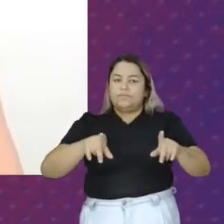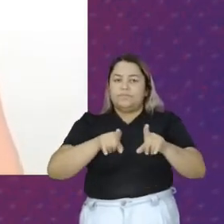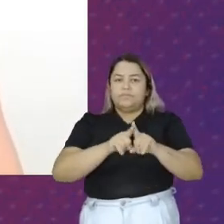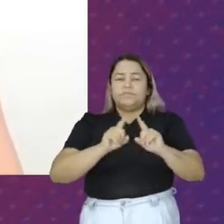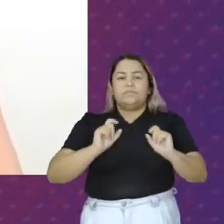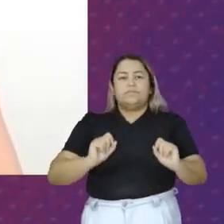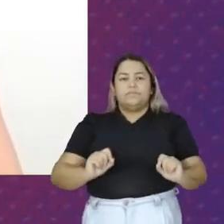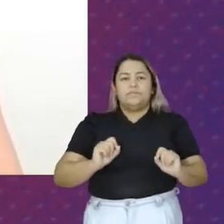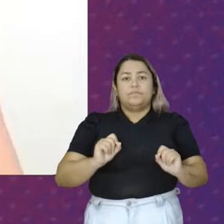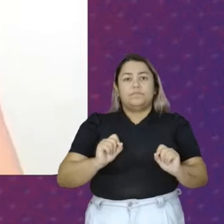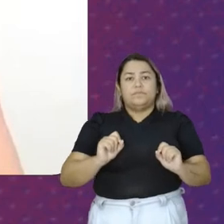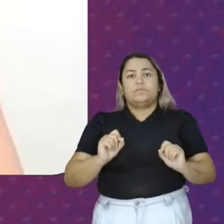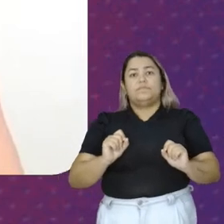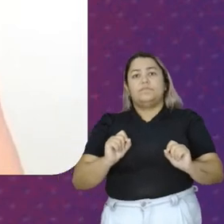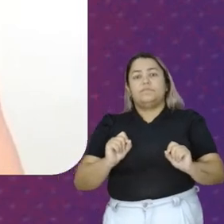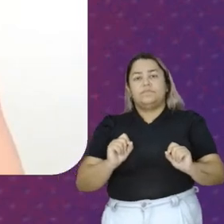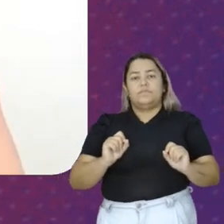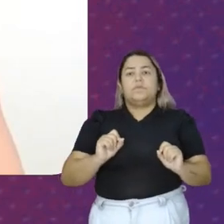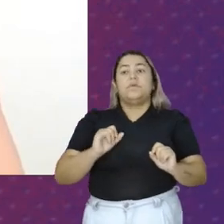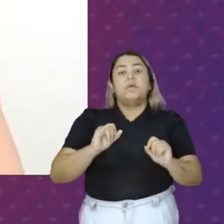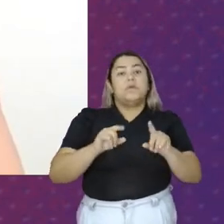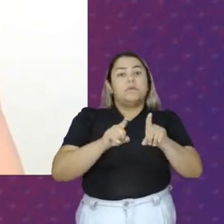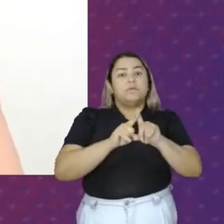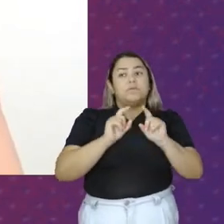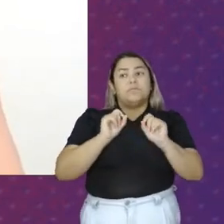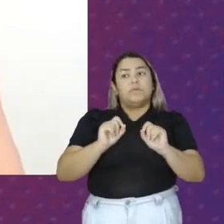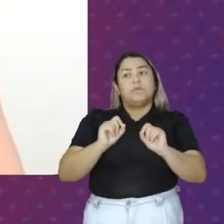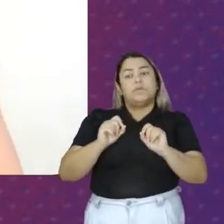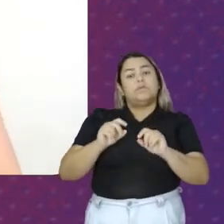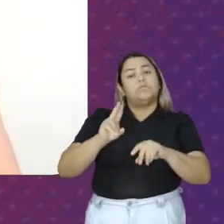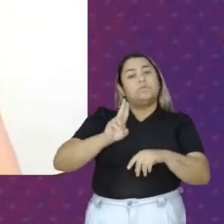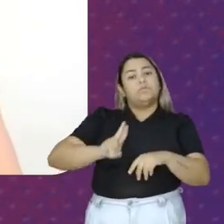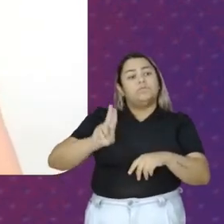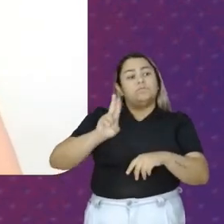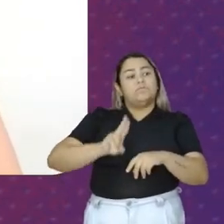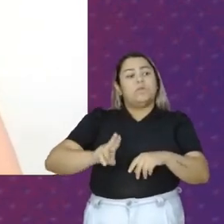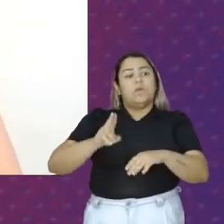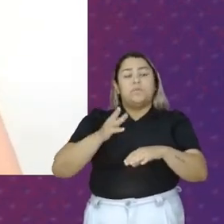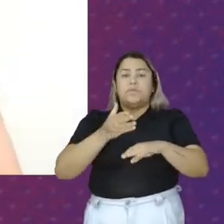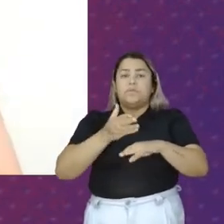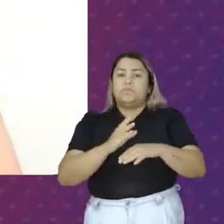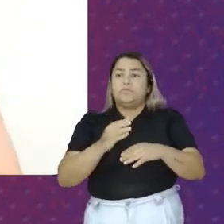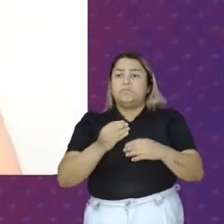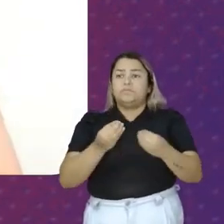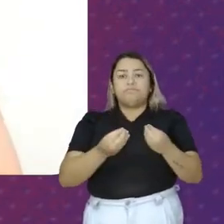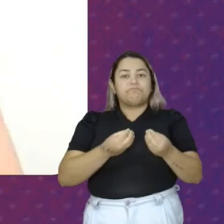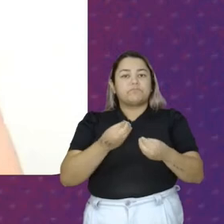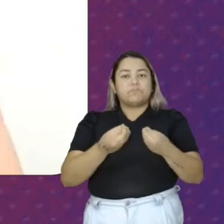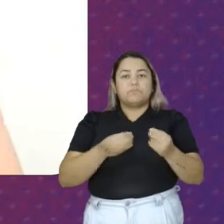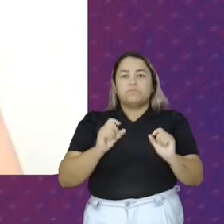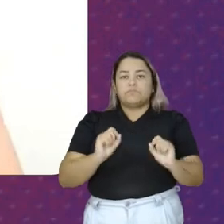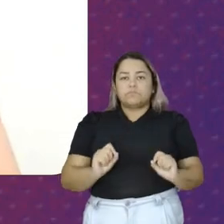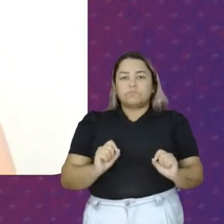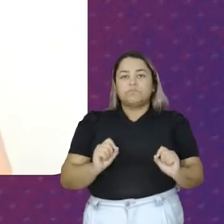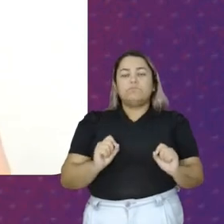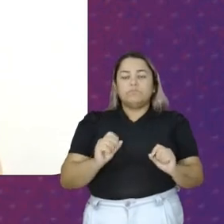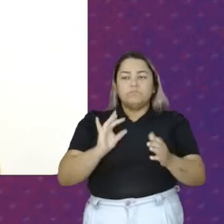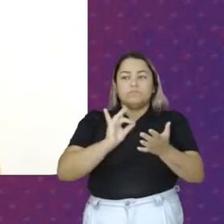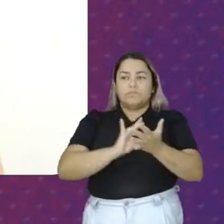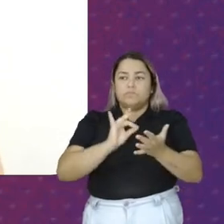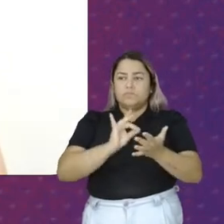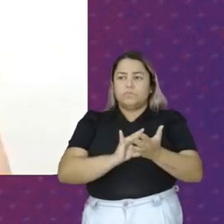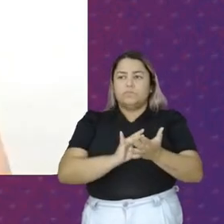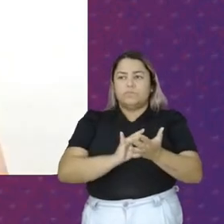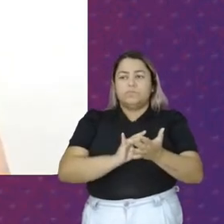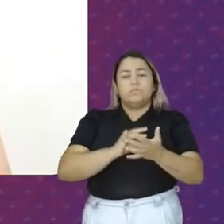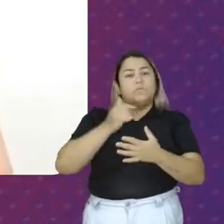e interfaces, né, de usabilidade que não são comuns? É verdade? Um